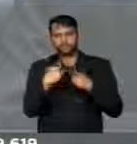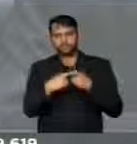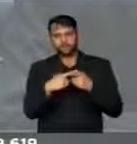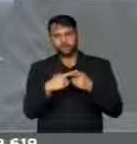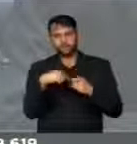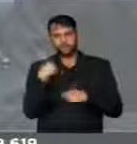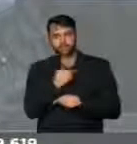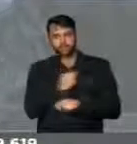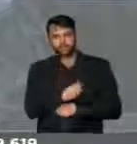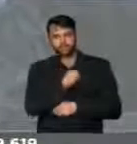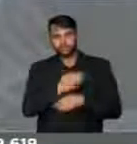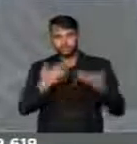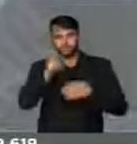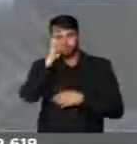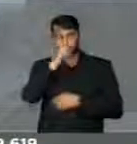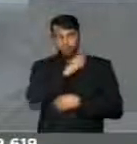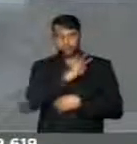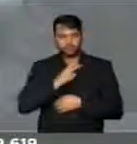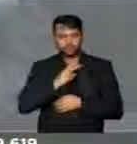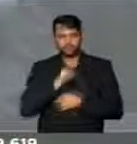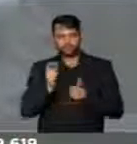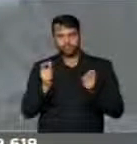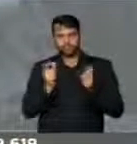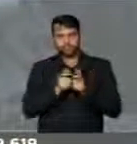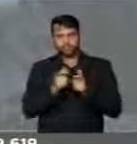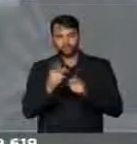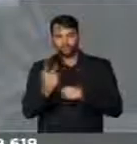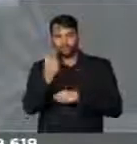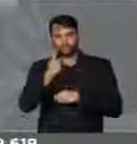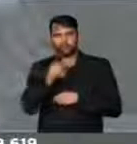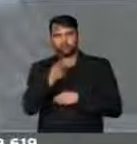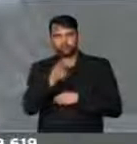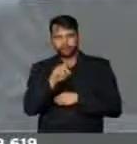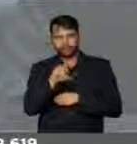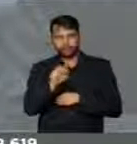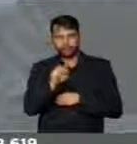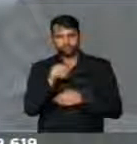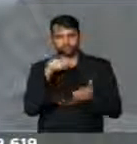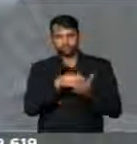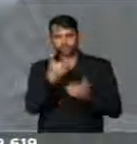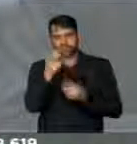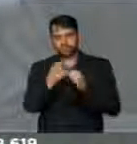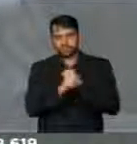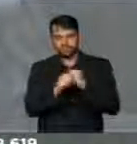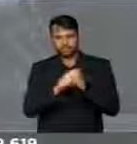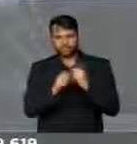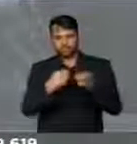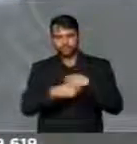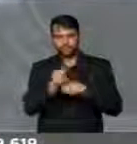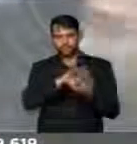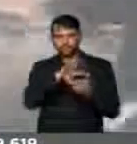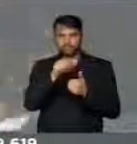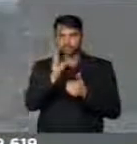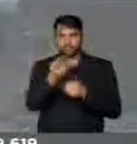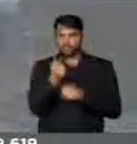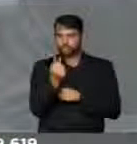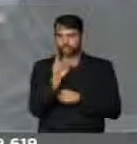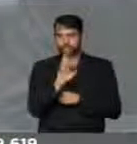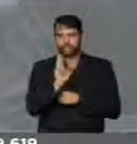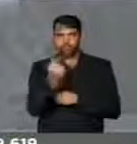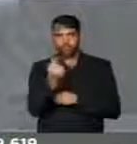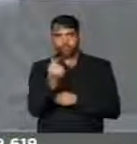a gente vive hoje, senhor presidente, o menor preço do barril de petróleo dos últimos 10 anos, não no mercado internacional, já em reais,